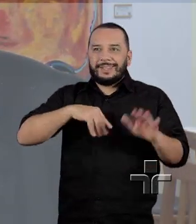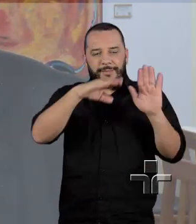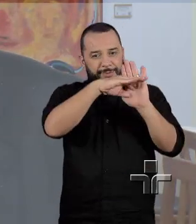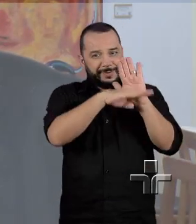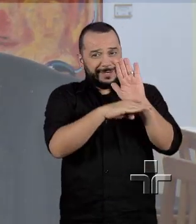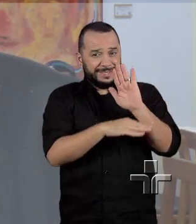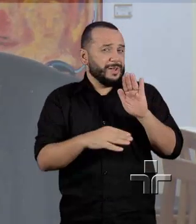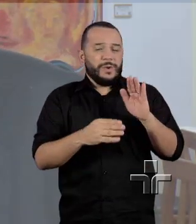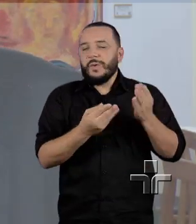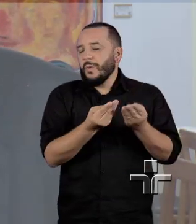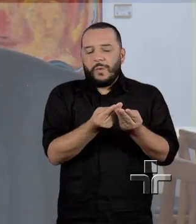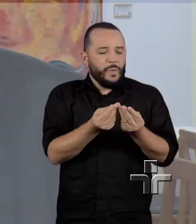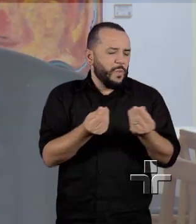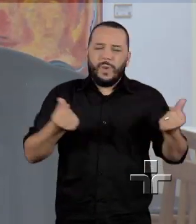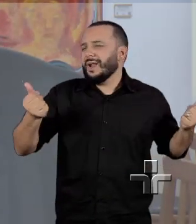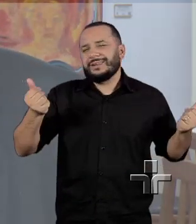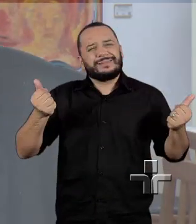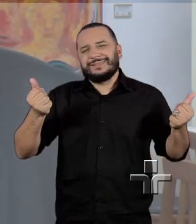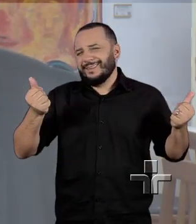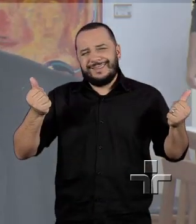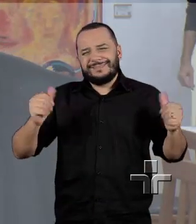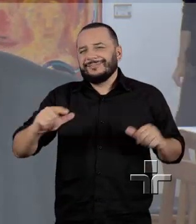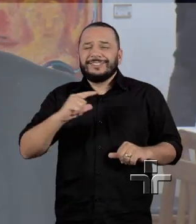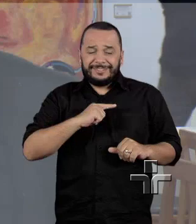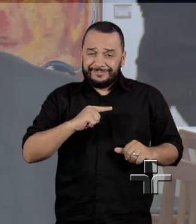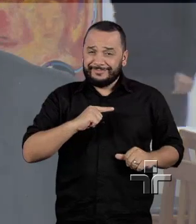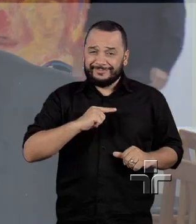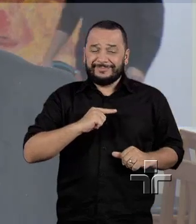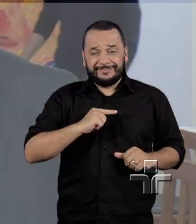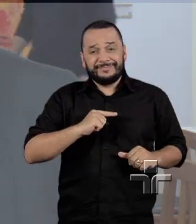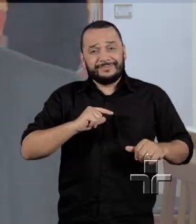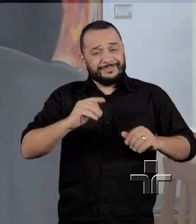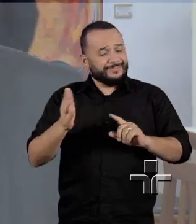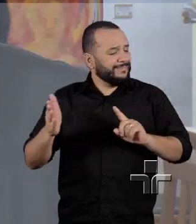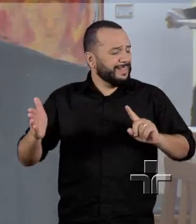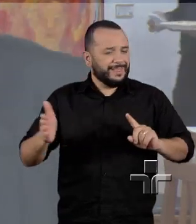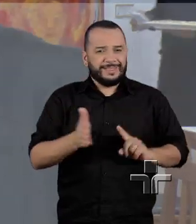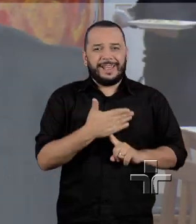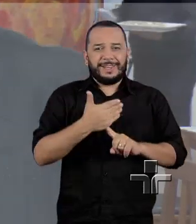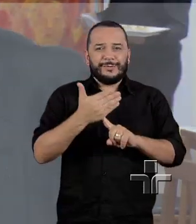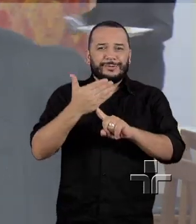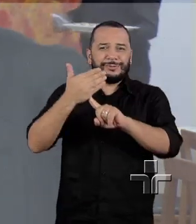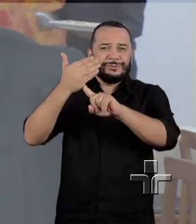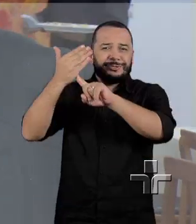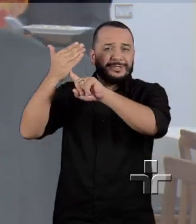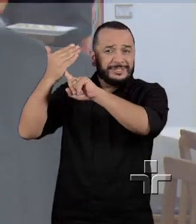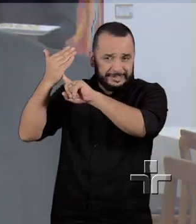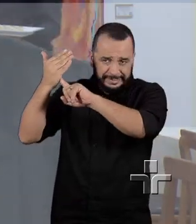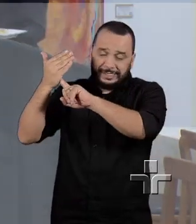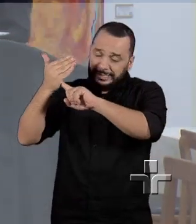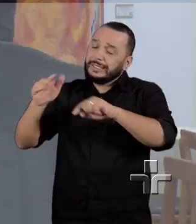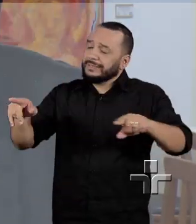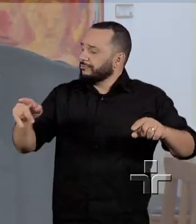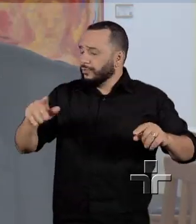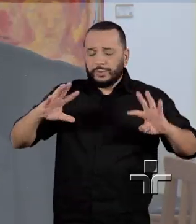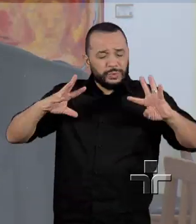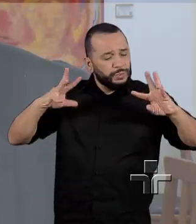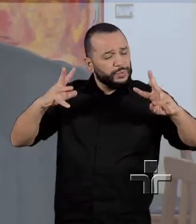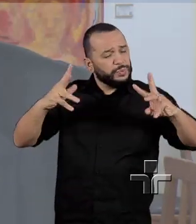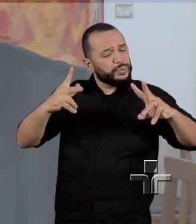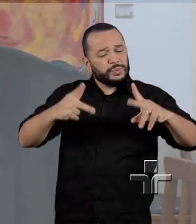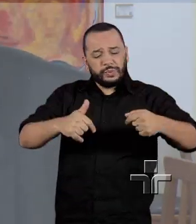alta qualidade, deixamos a situação tecnológica, a situação está